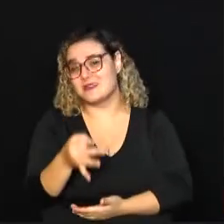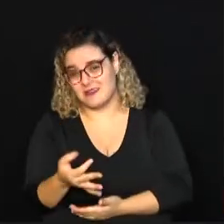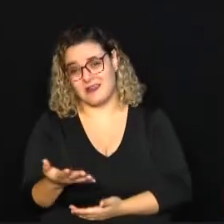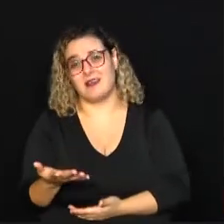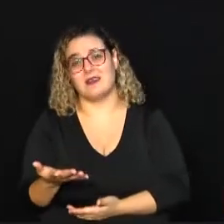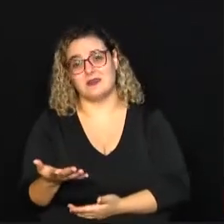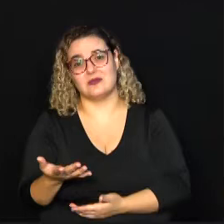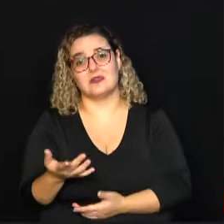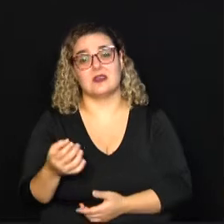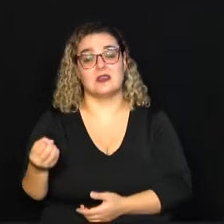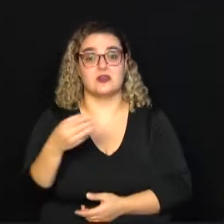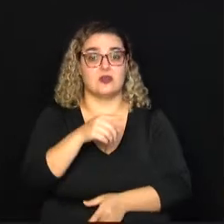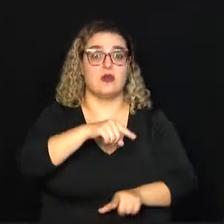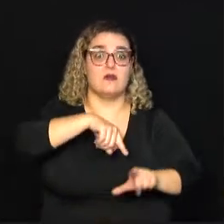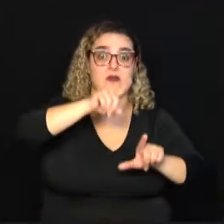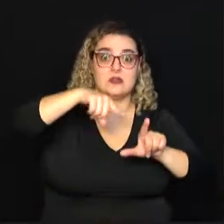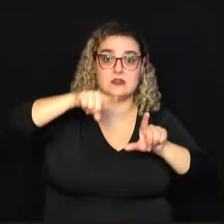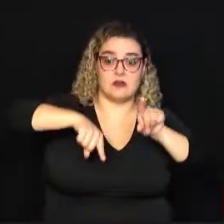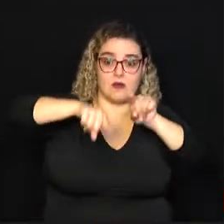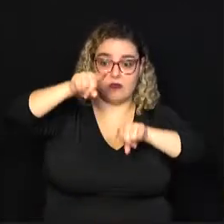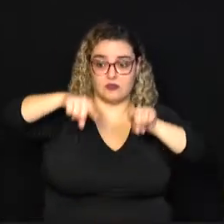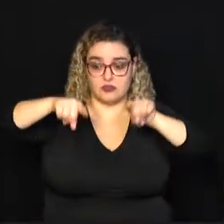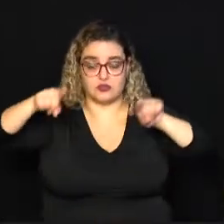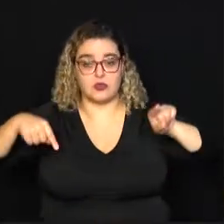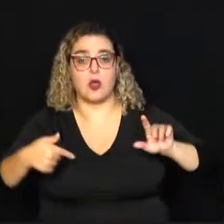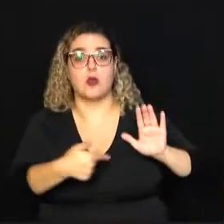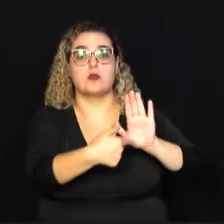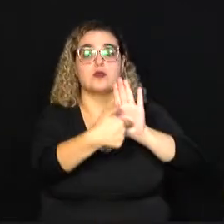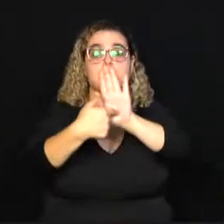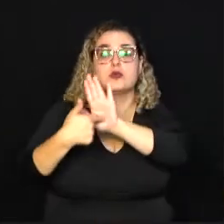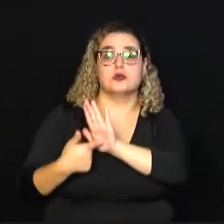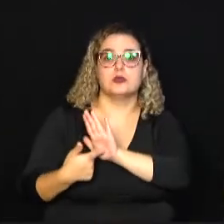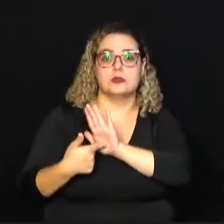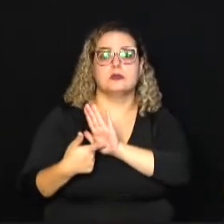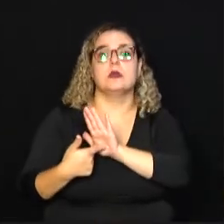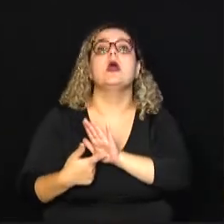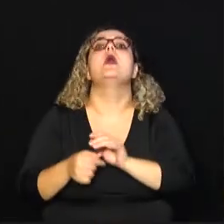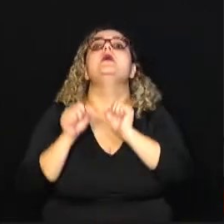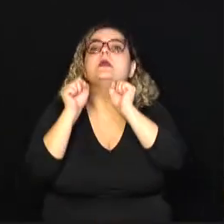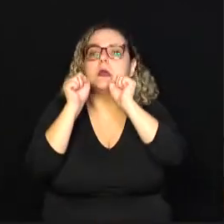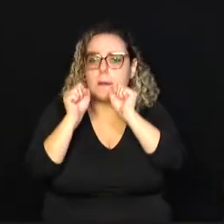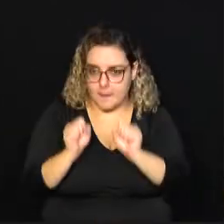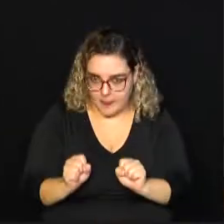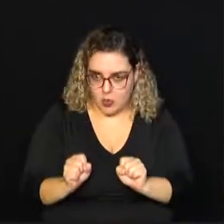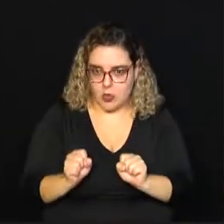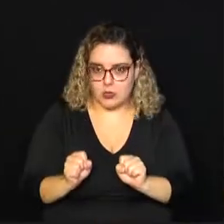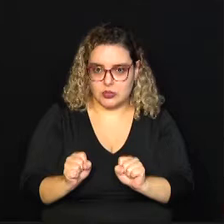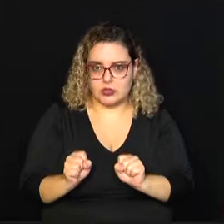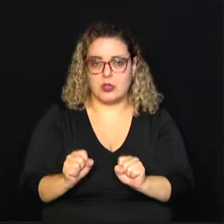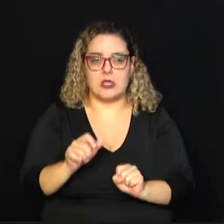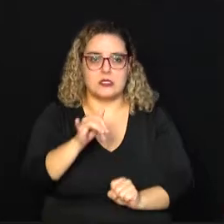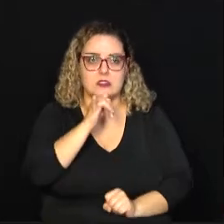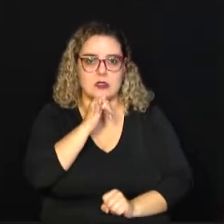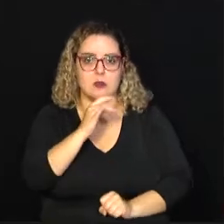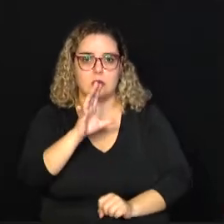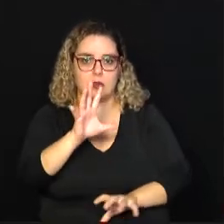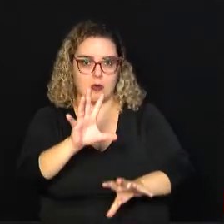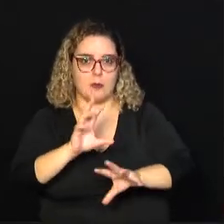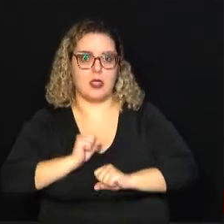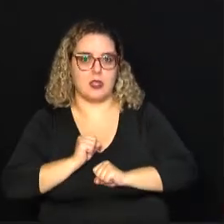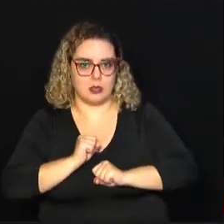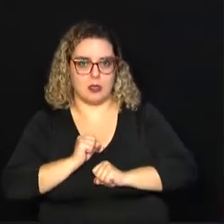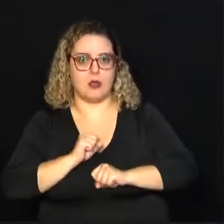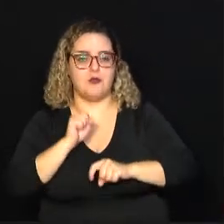novas variantes vêm demonstrando, então, capacidade de recontaminar quem já teve o vírus. Essa variante sul-africana e a variante inglesa foram